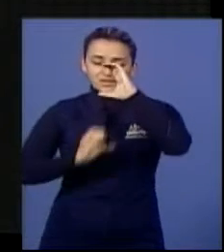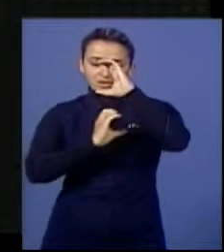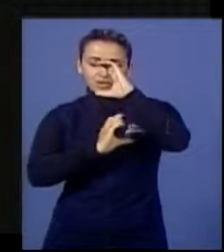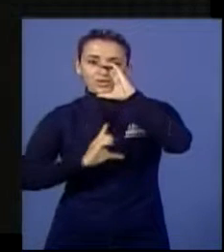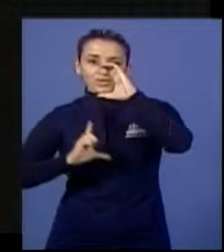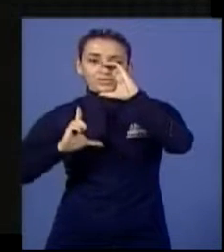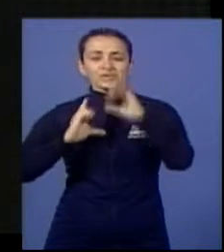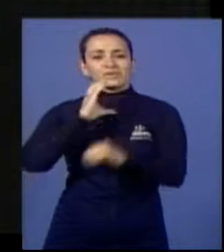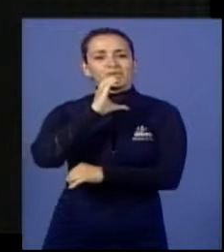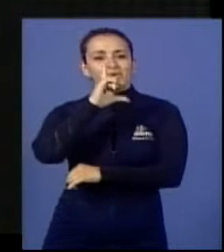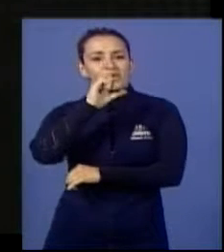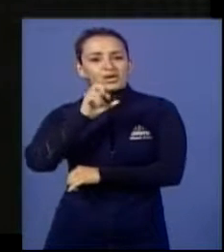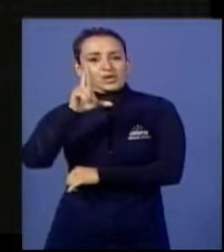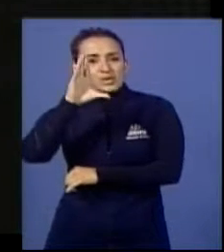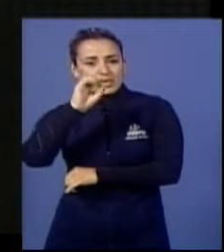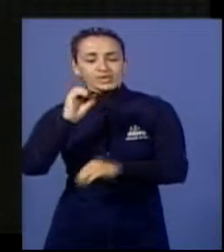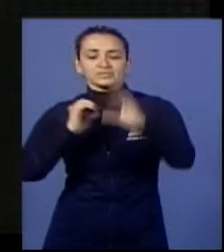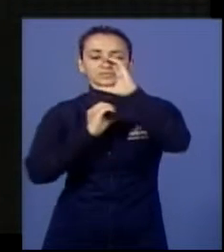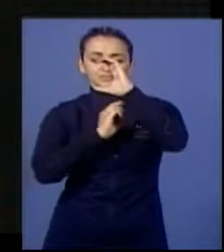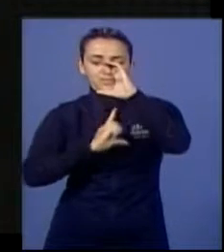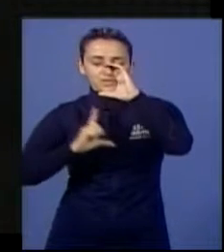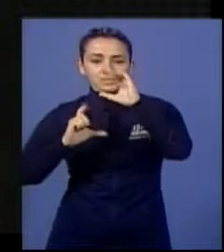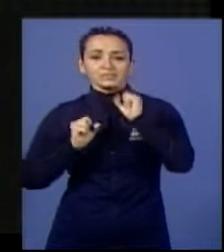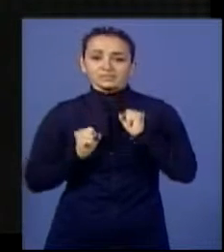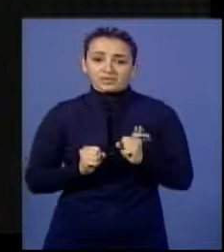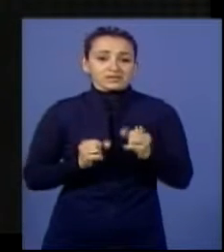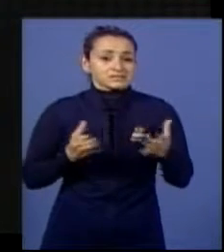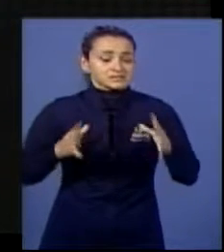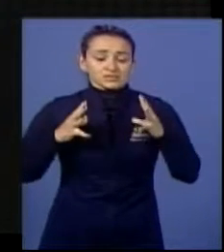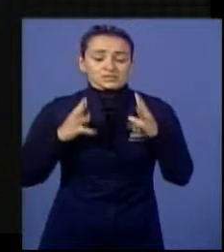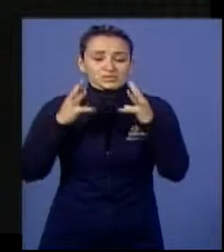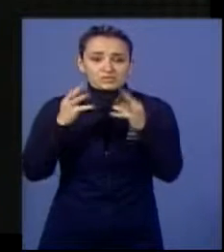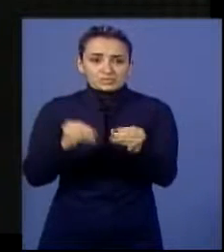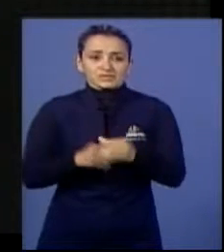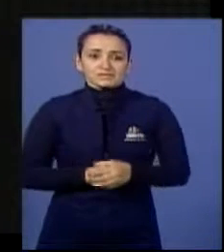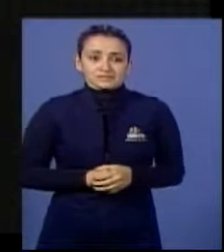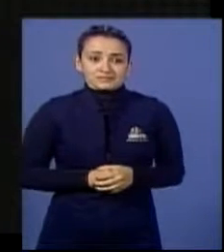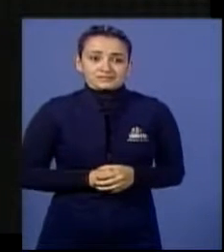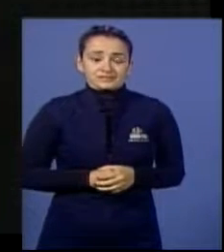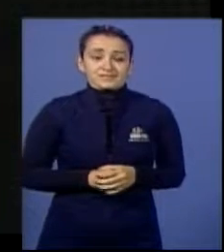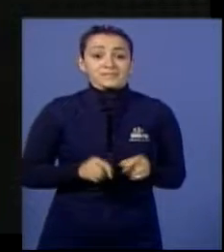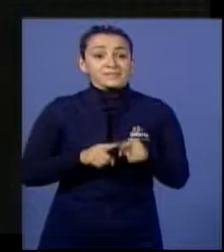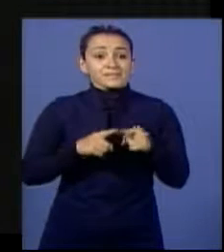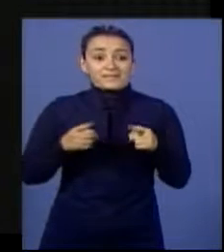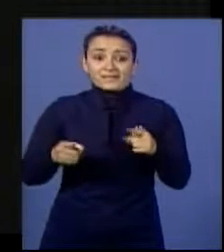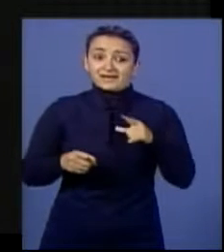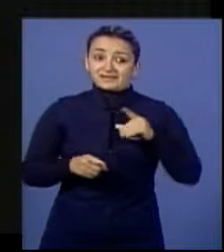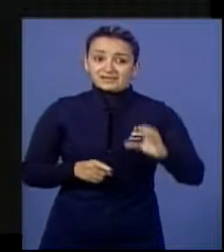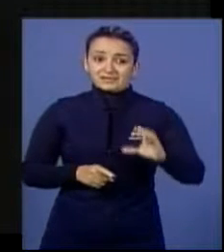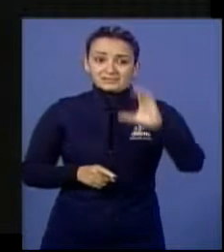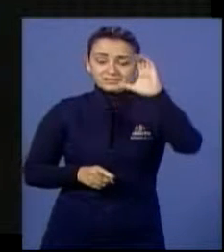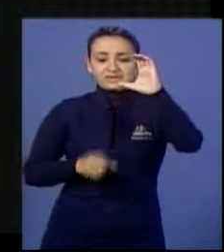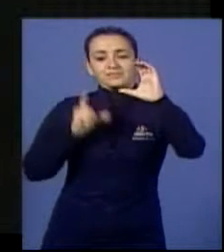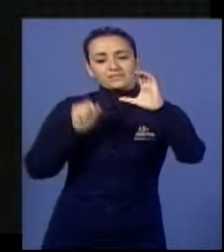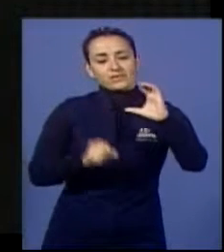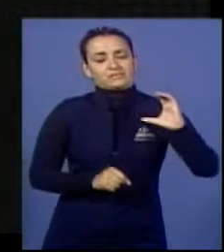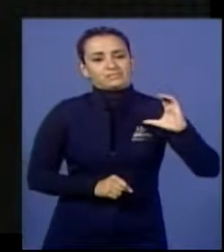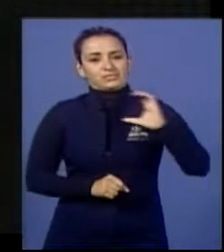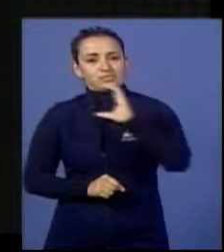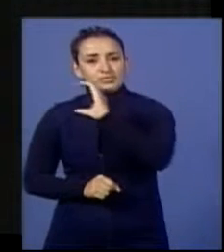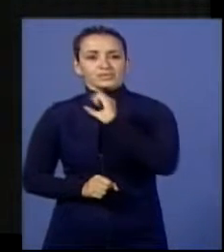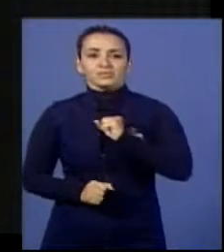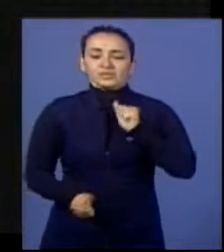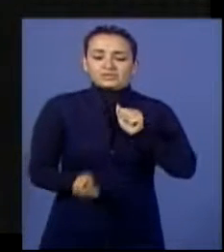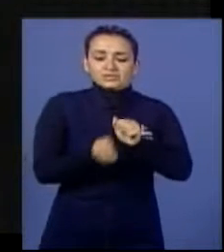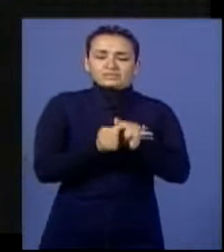que é mais eletronegativo com ele. Então ele não faz distinção. Aí o carbono forma cadeias. O carbono consegue ligar-se a si mesmo.